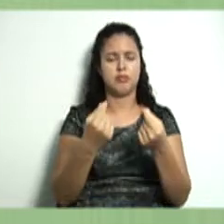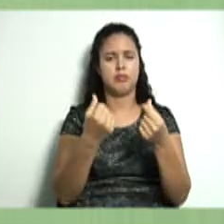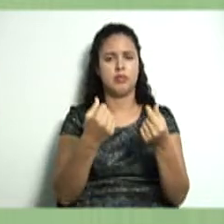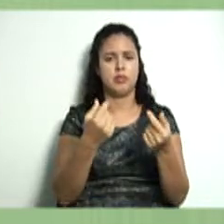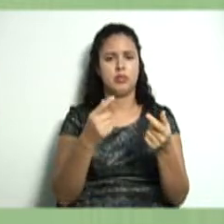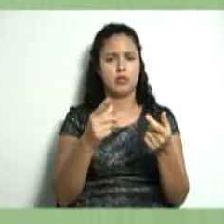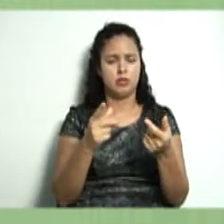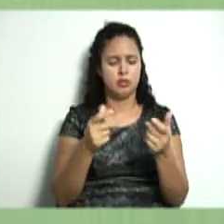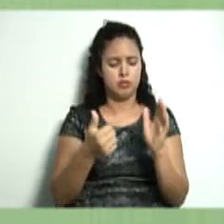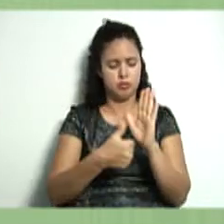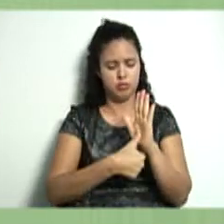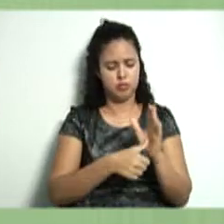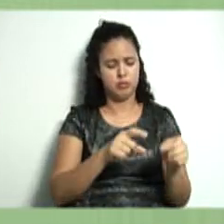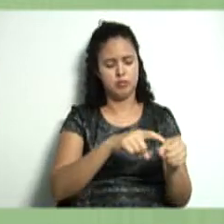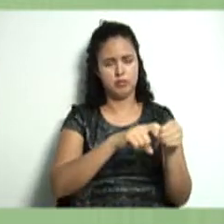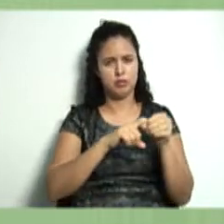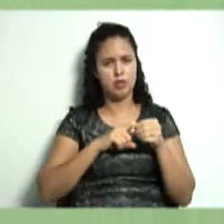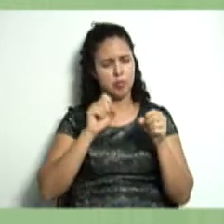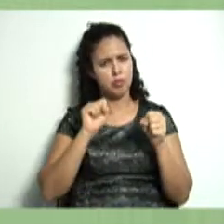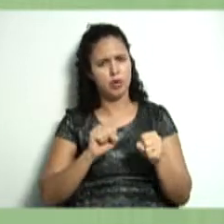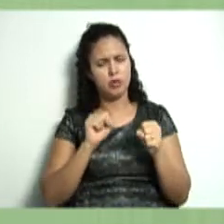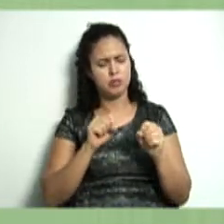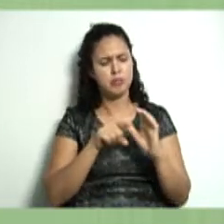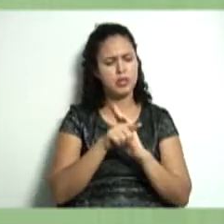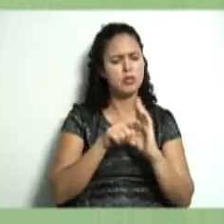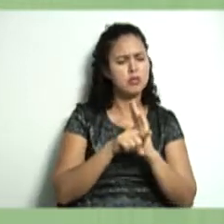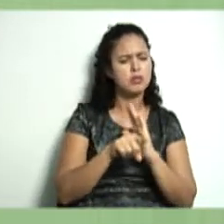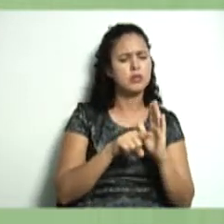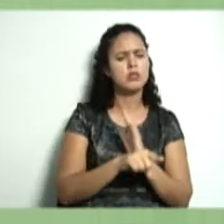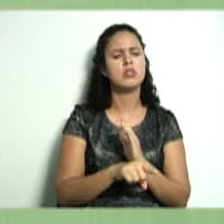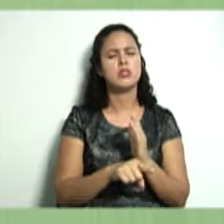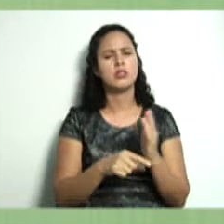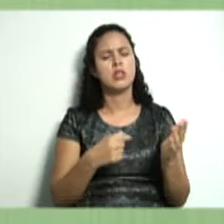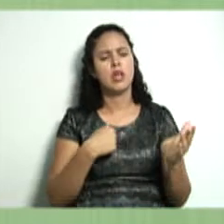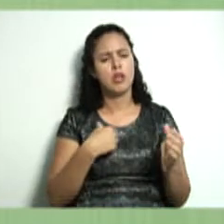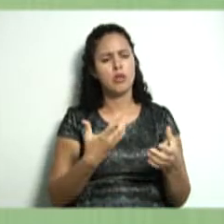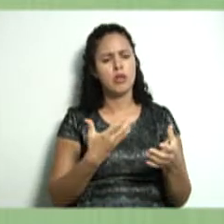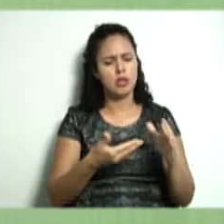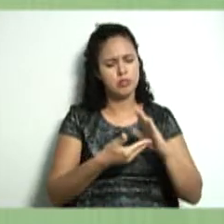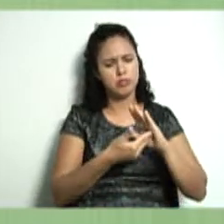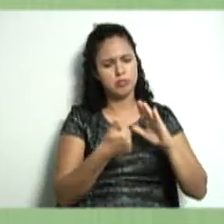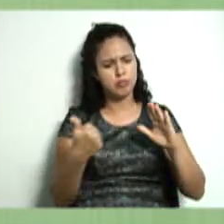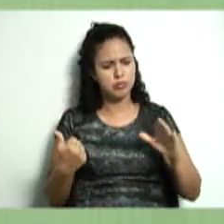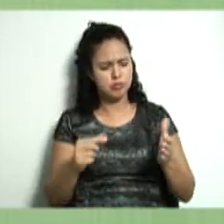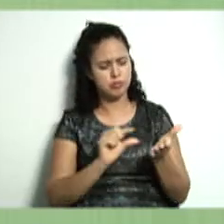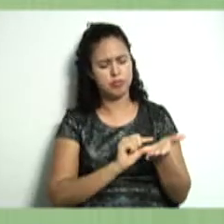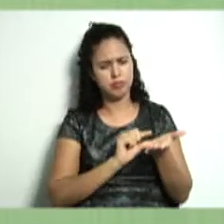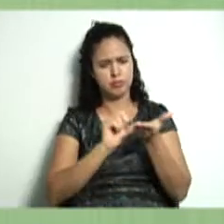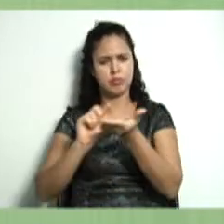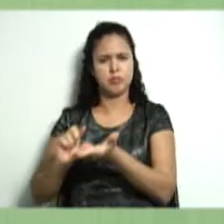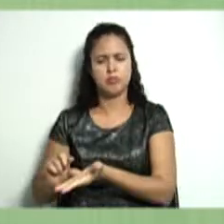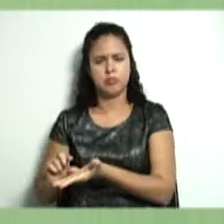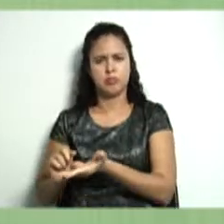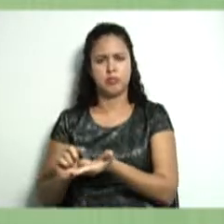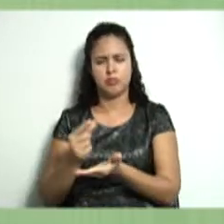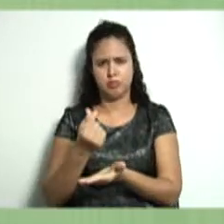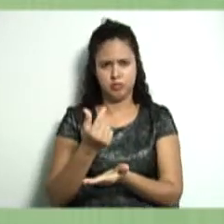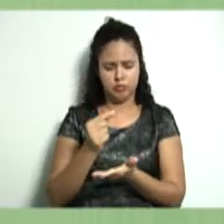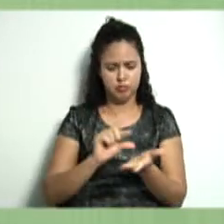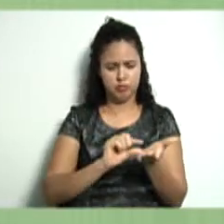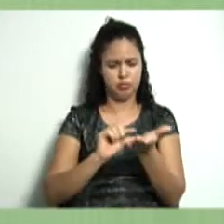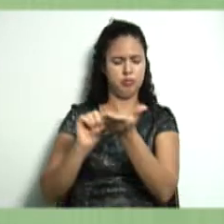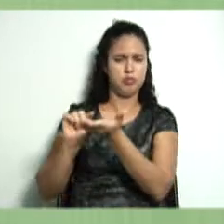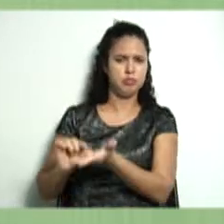possui a obrigação de questionar e exigir a retirada da sua cota-parte É o dinheiro que